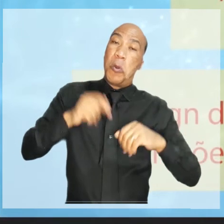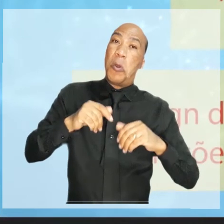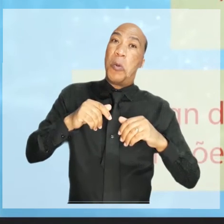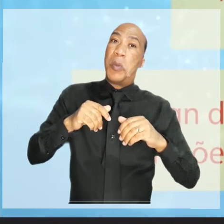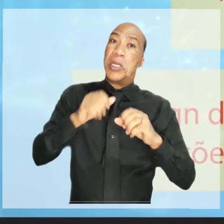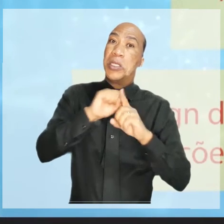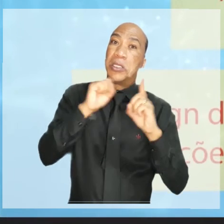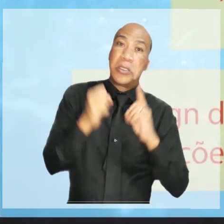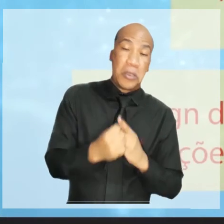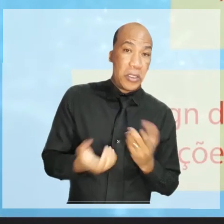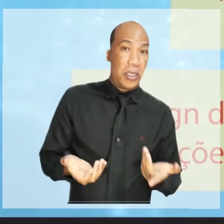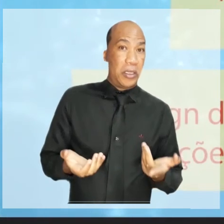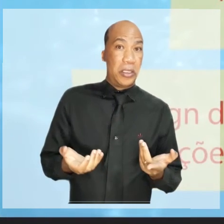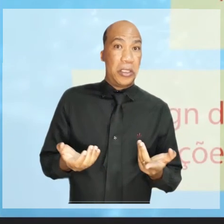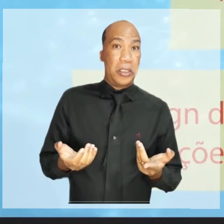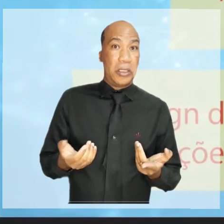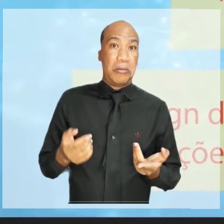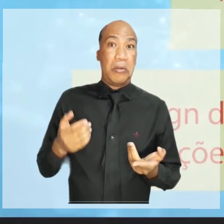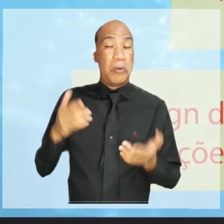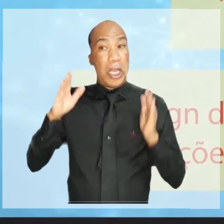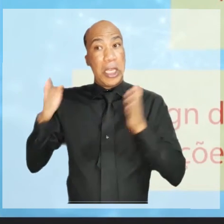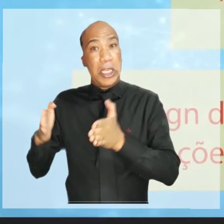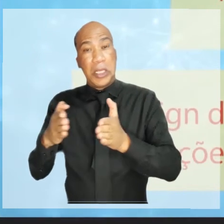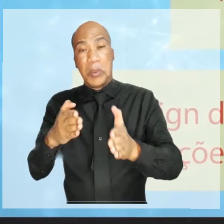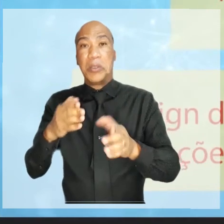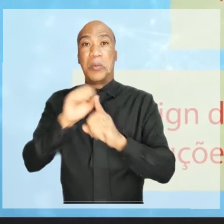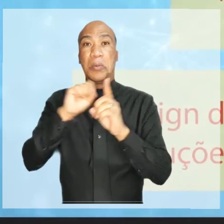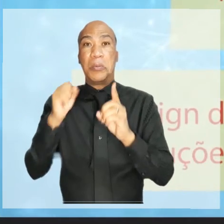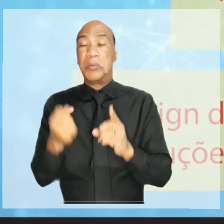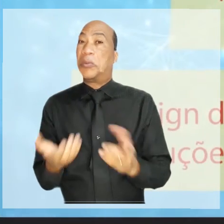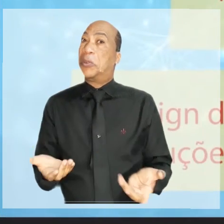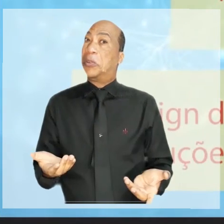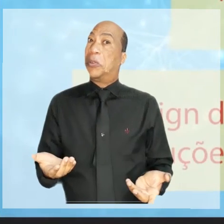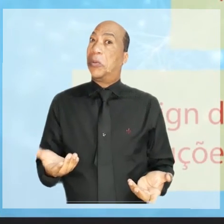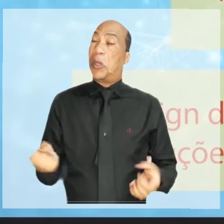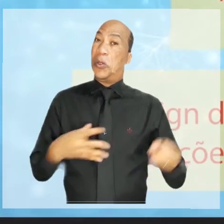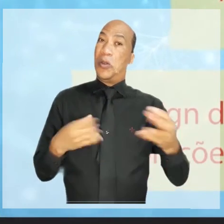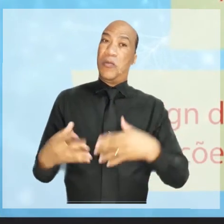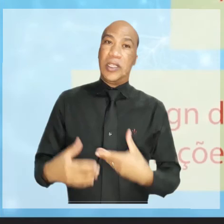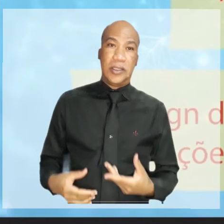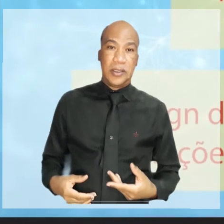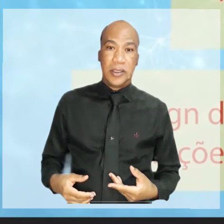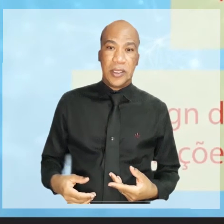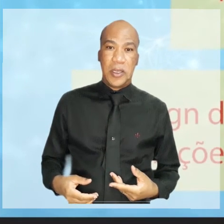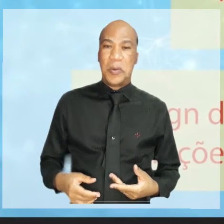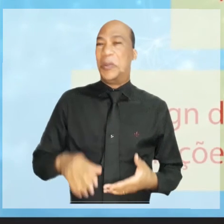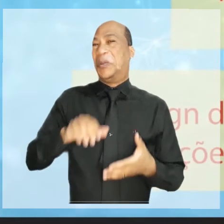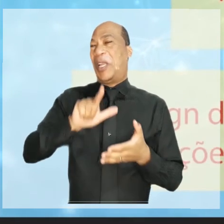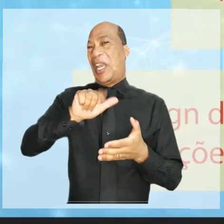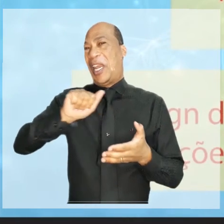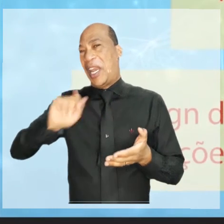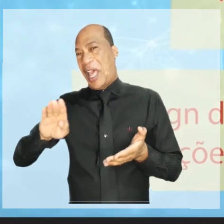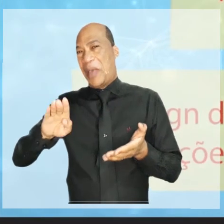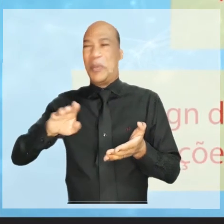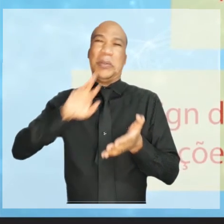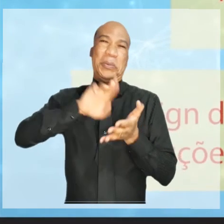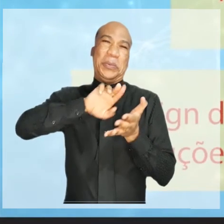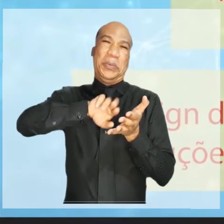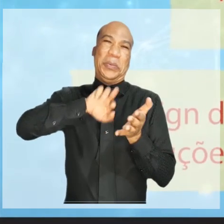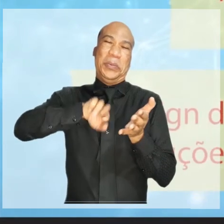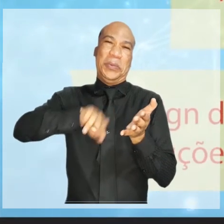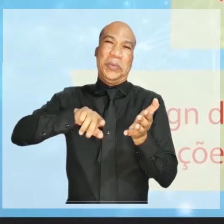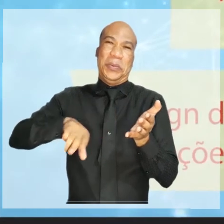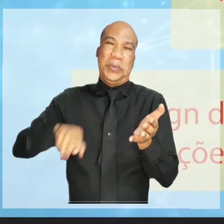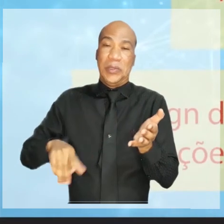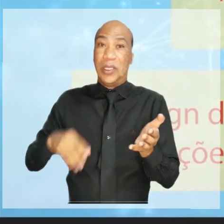Lab e JUSP, experiências em andamento para o design de novas soluções frente aos desafios